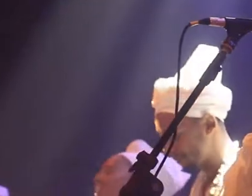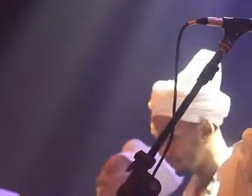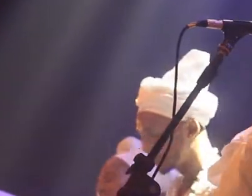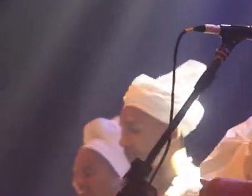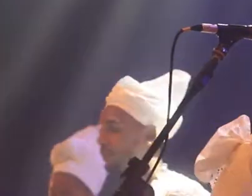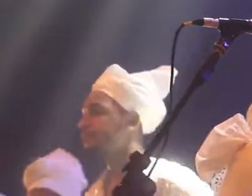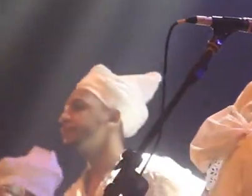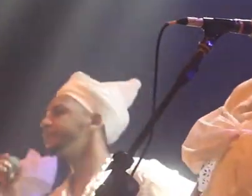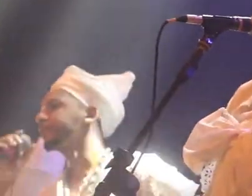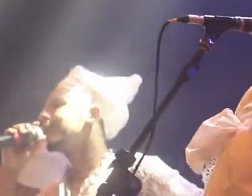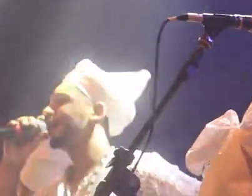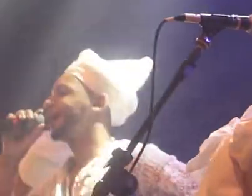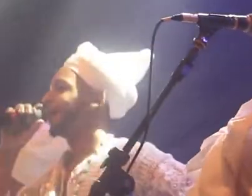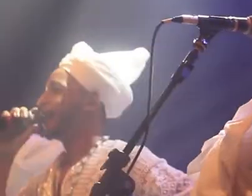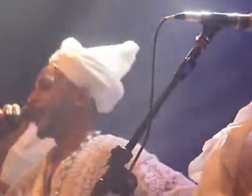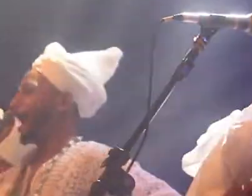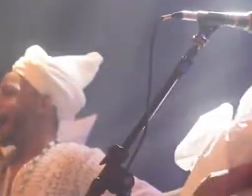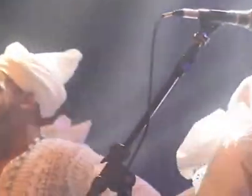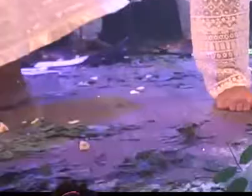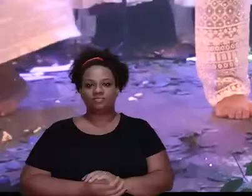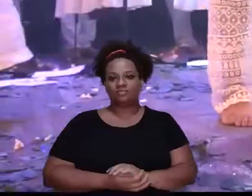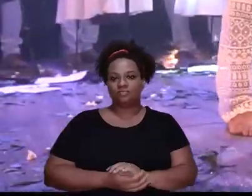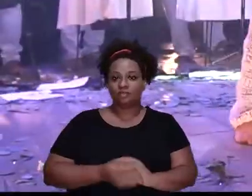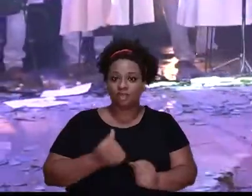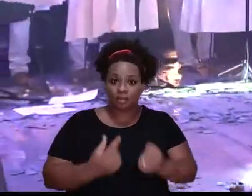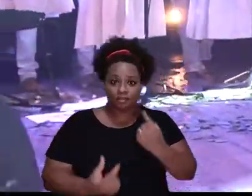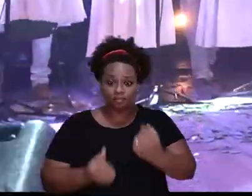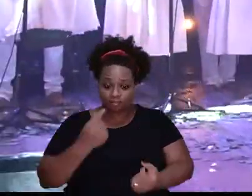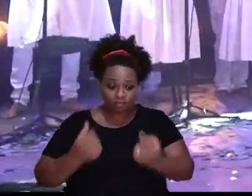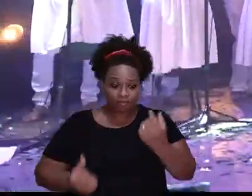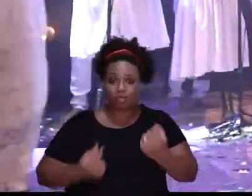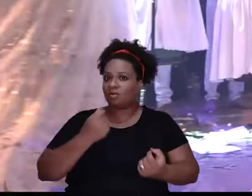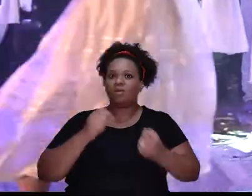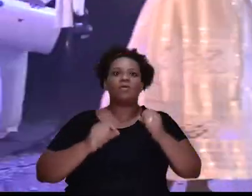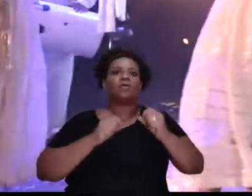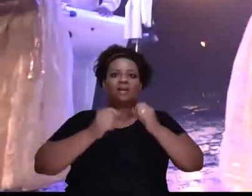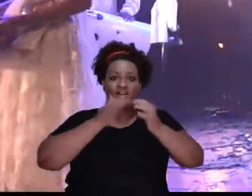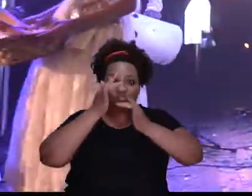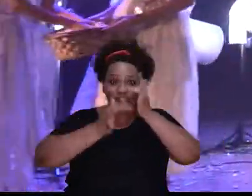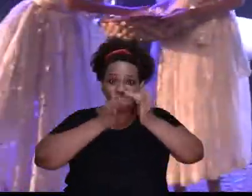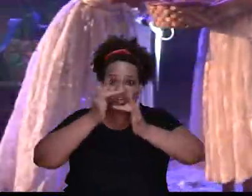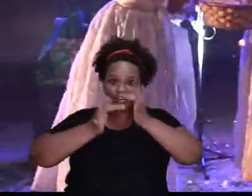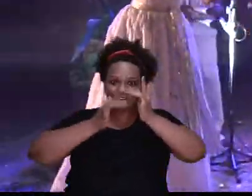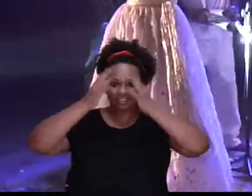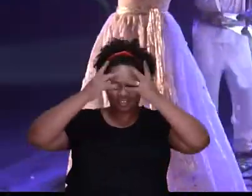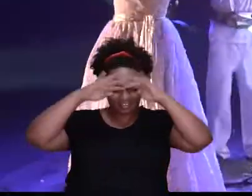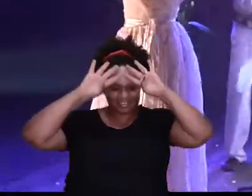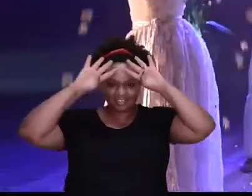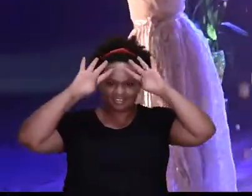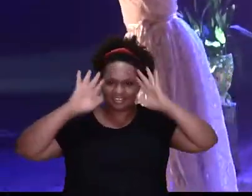tudo bom o rádio e focas elas são as flores de rolo